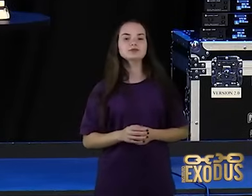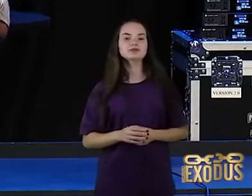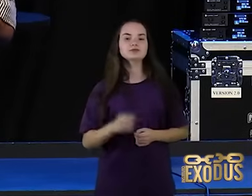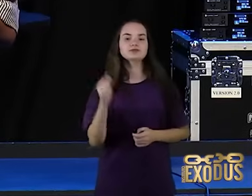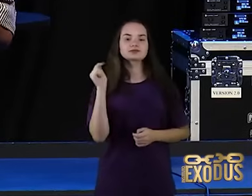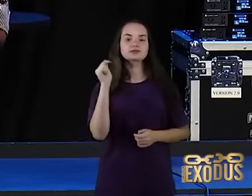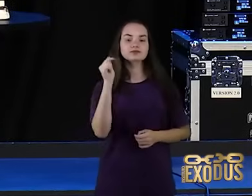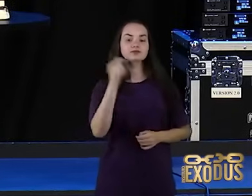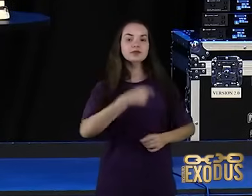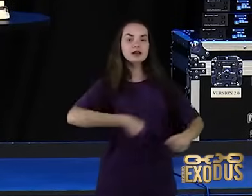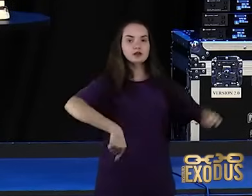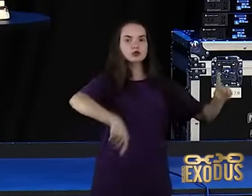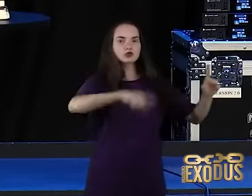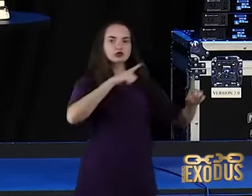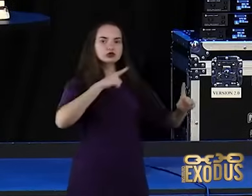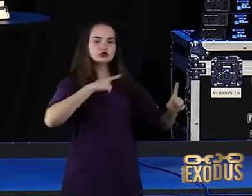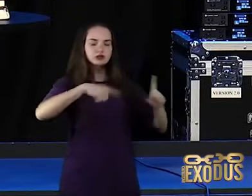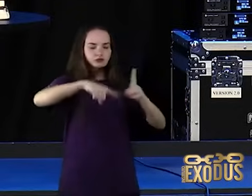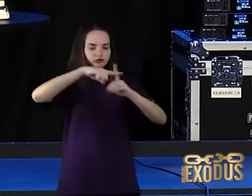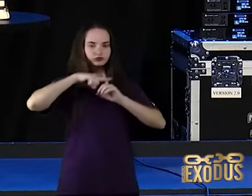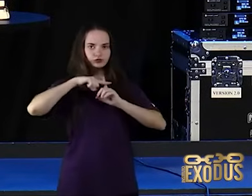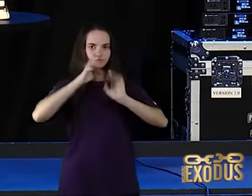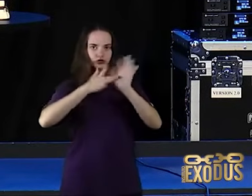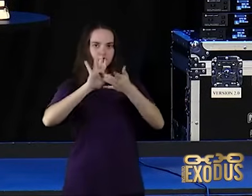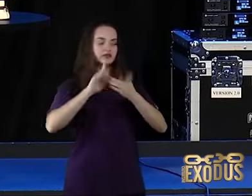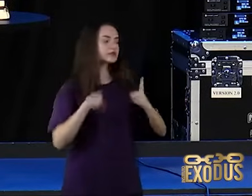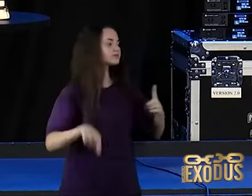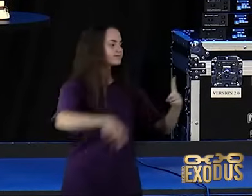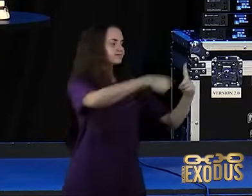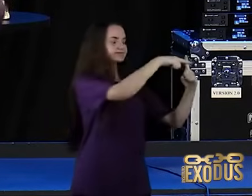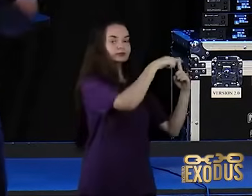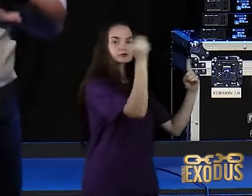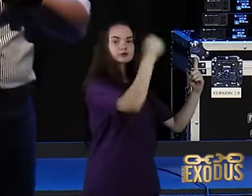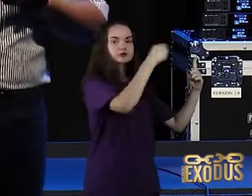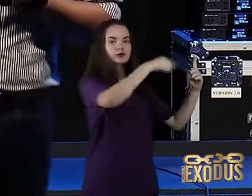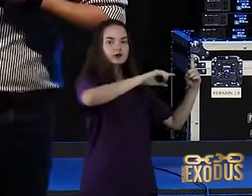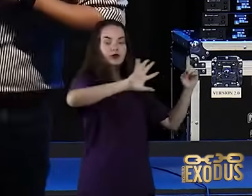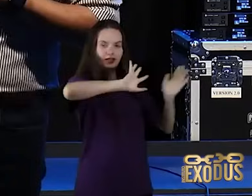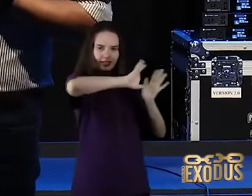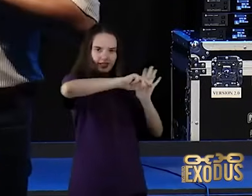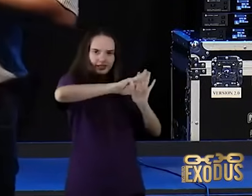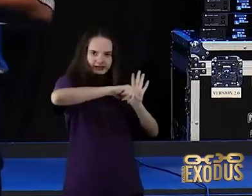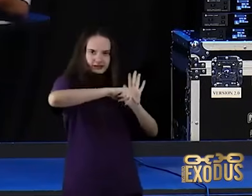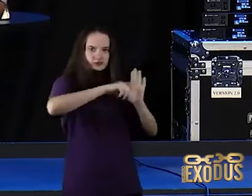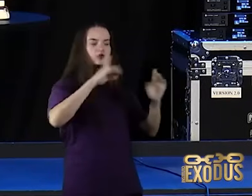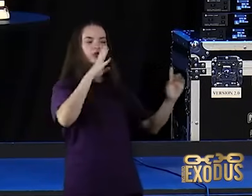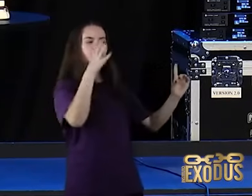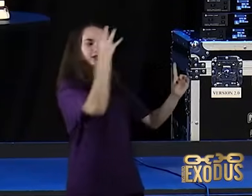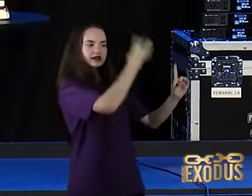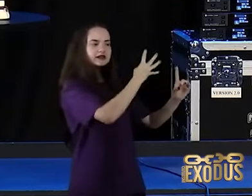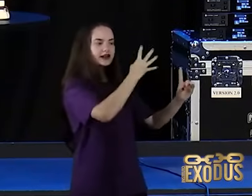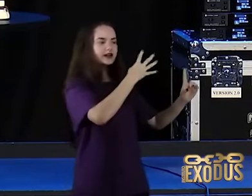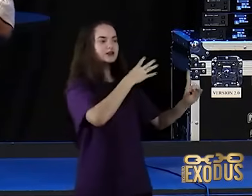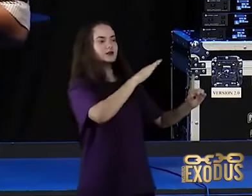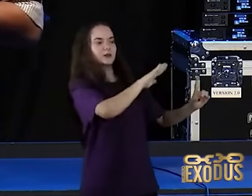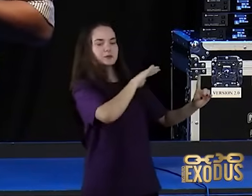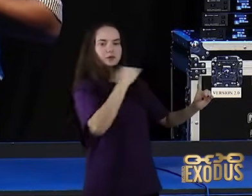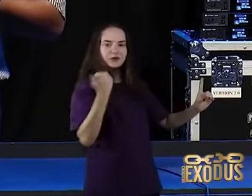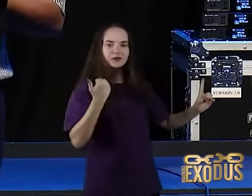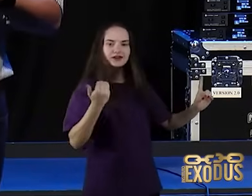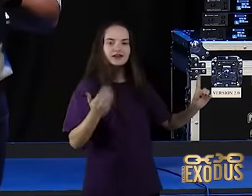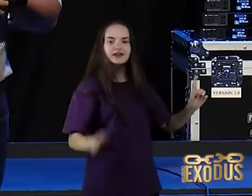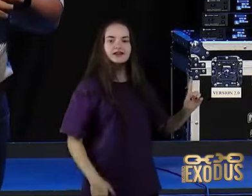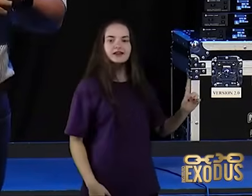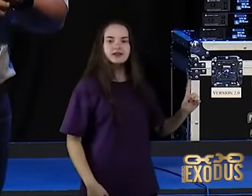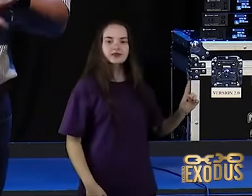aquele homem sentenciado condenado prestes a morrer na véspera da páscoa olha para